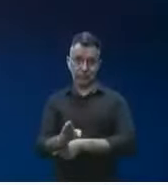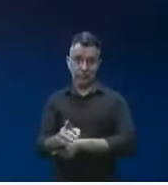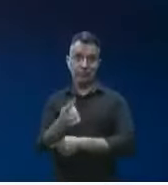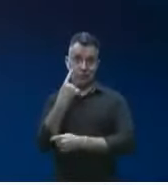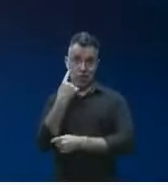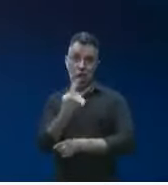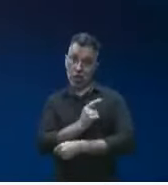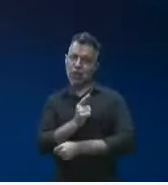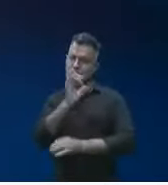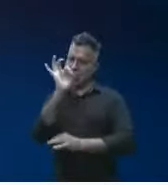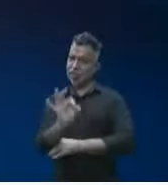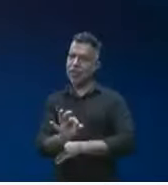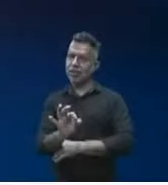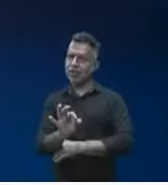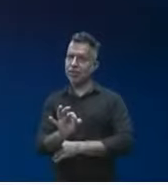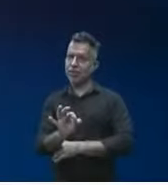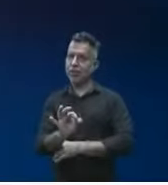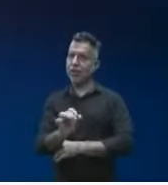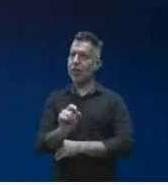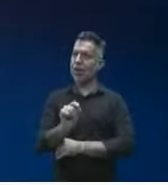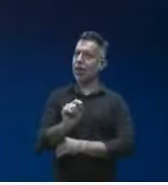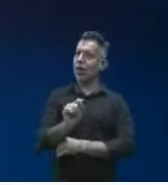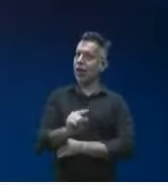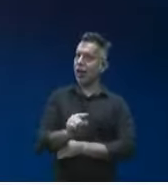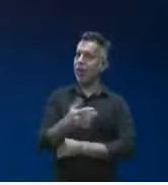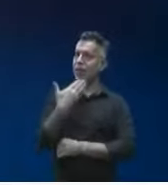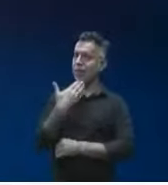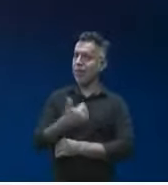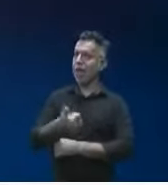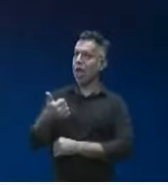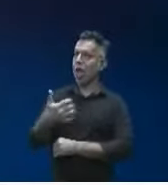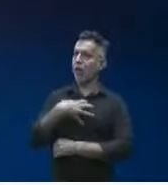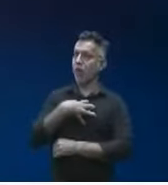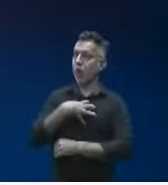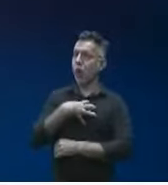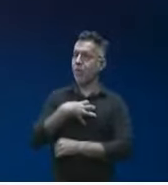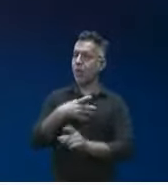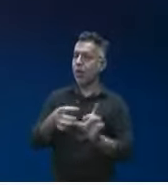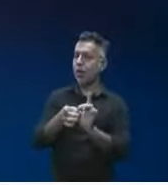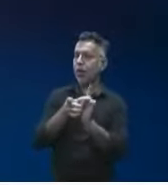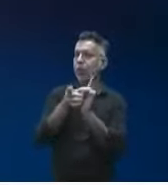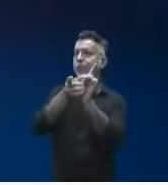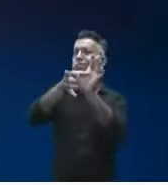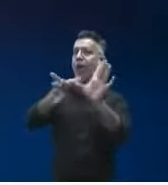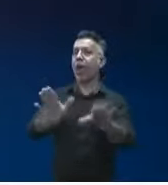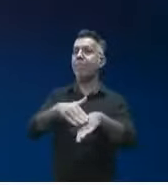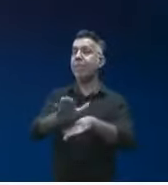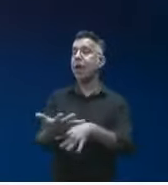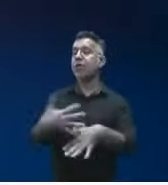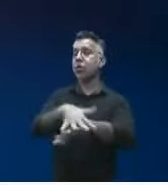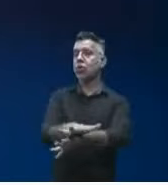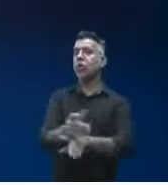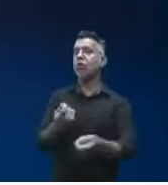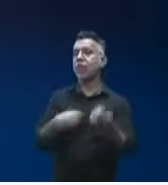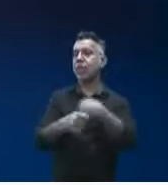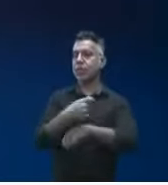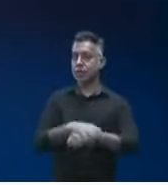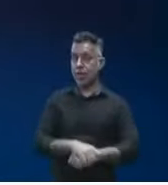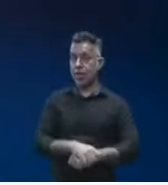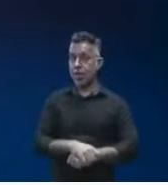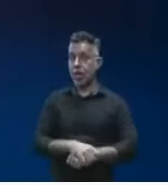Eu não tenho dúvida que essa é a melhor forma de democratizar ainda mais a inclusão financeira,